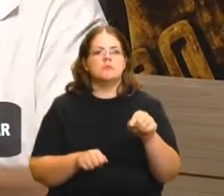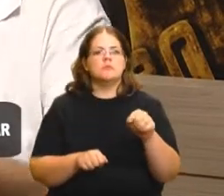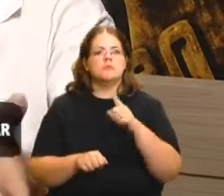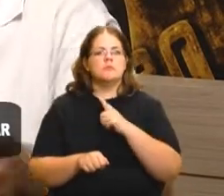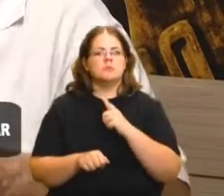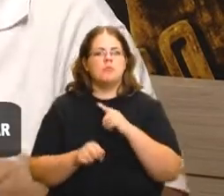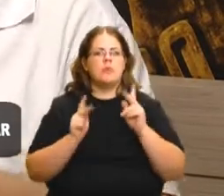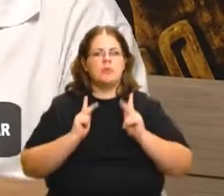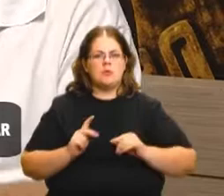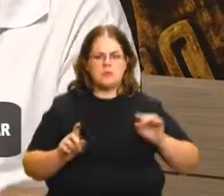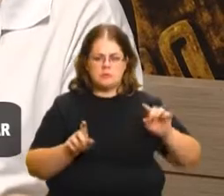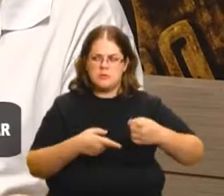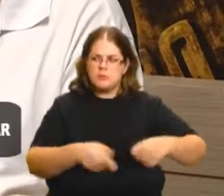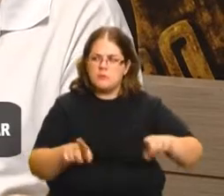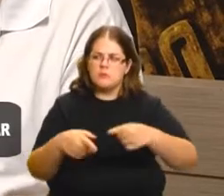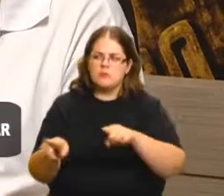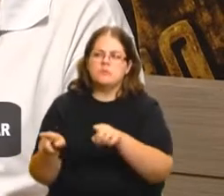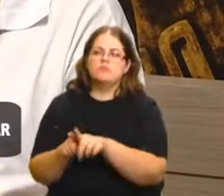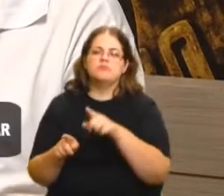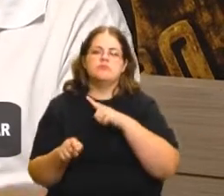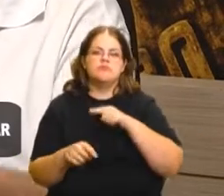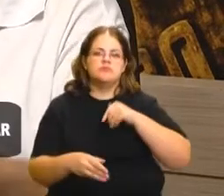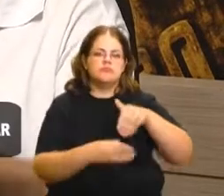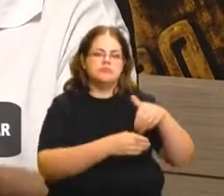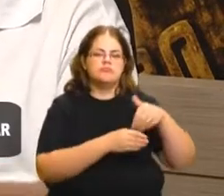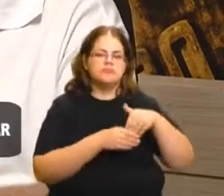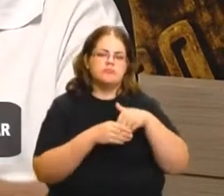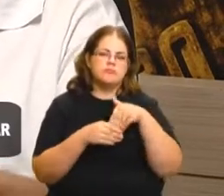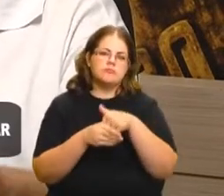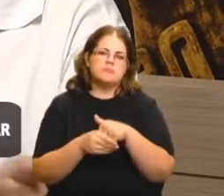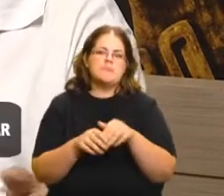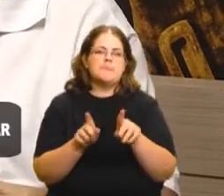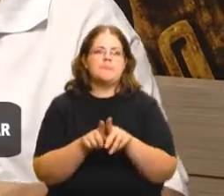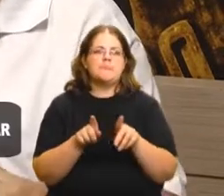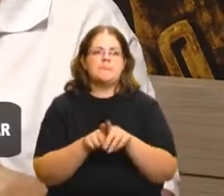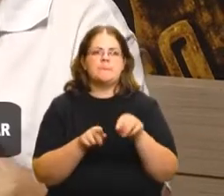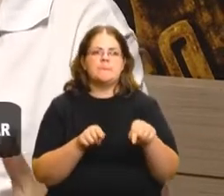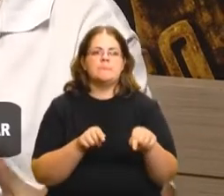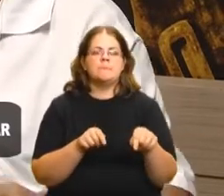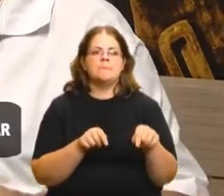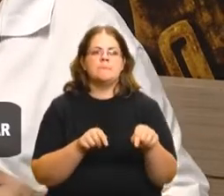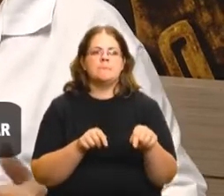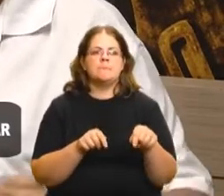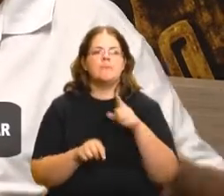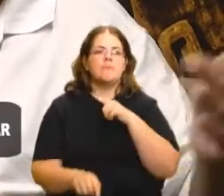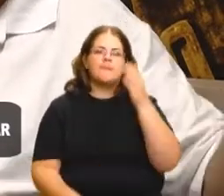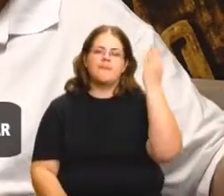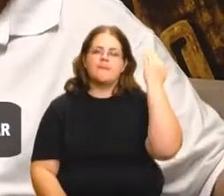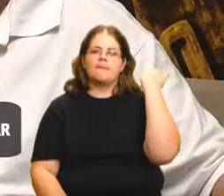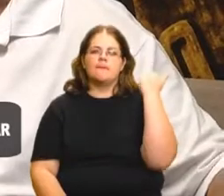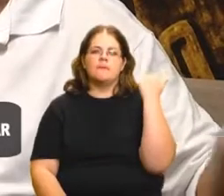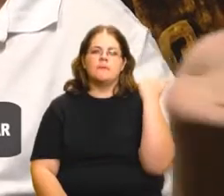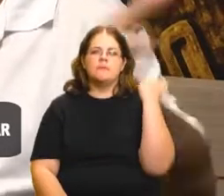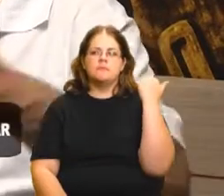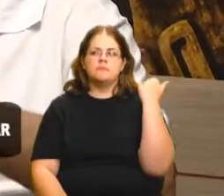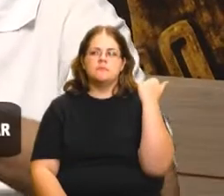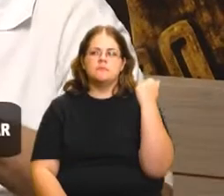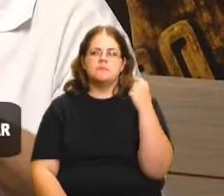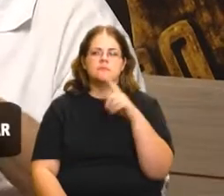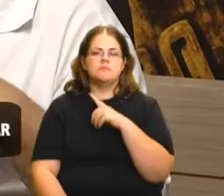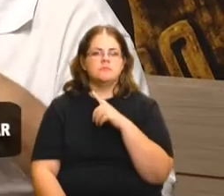entre os que o desafiavam, né? Havia uma eleição que tinha sido, já tinha havido antes uma